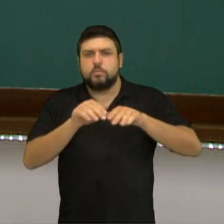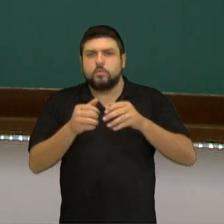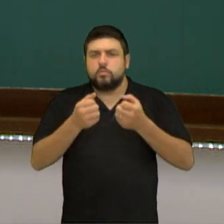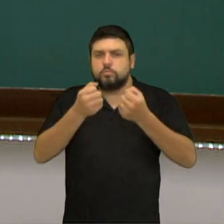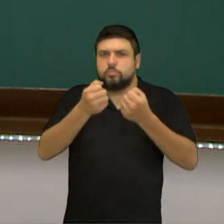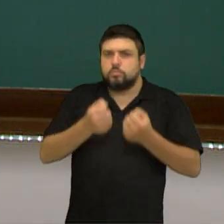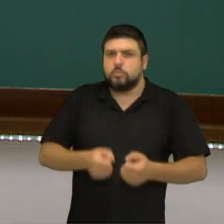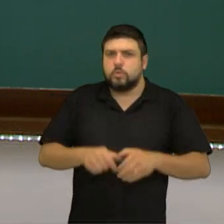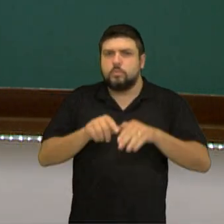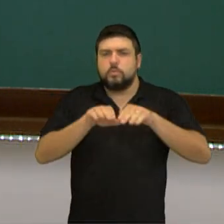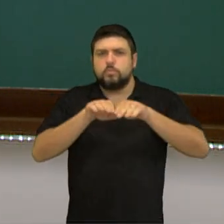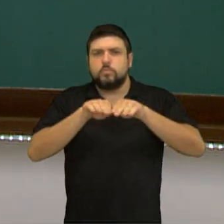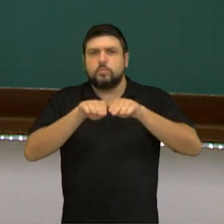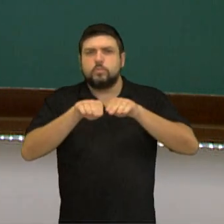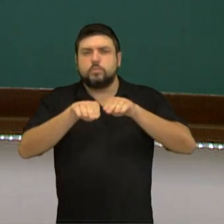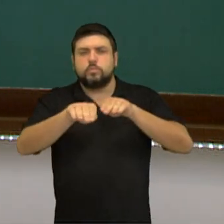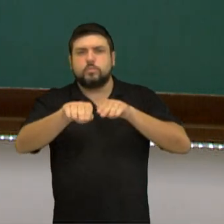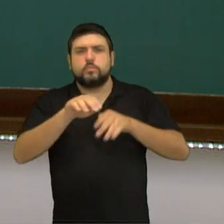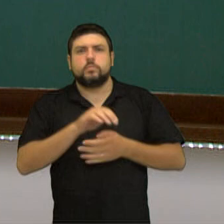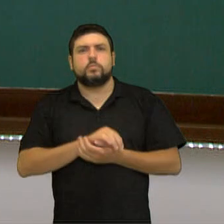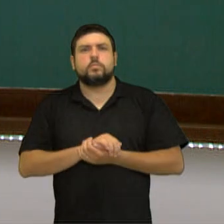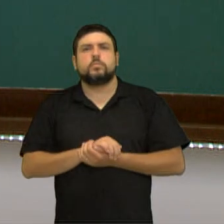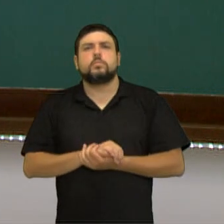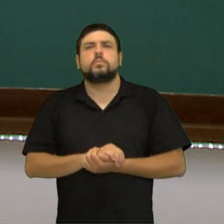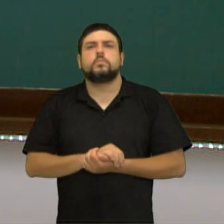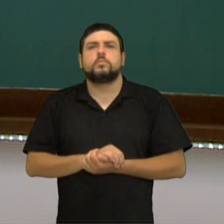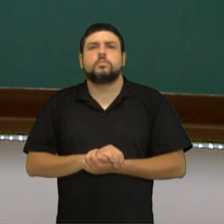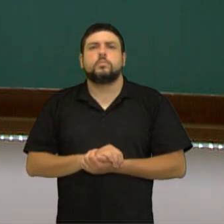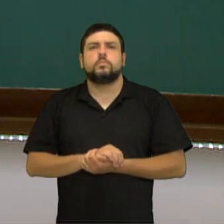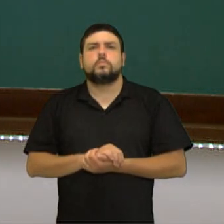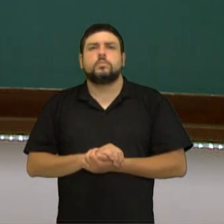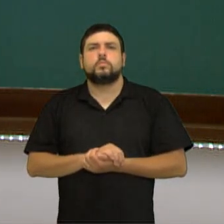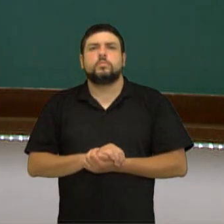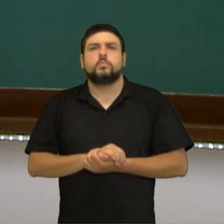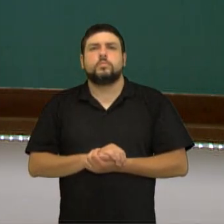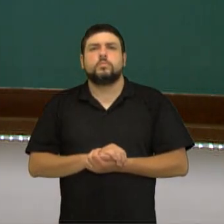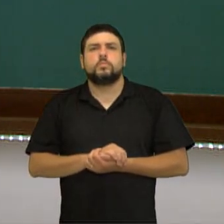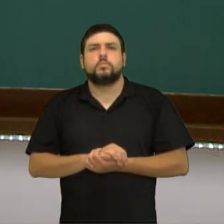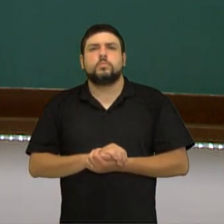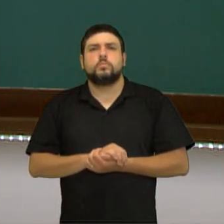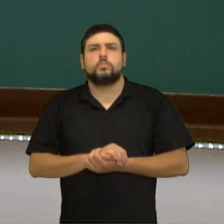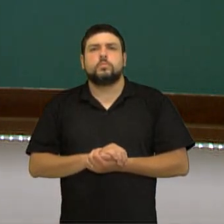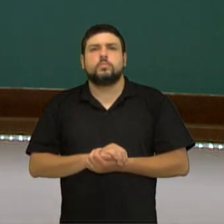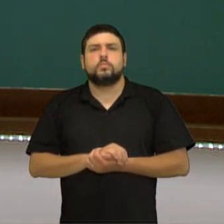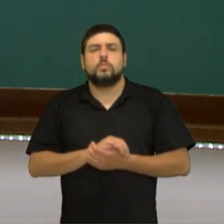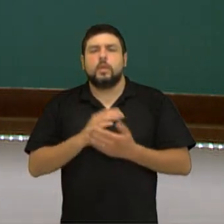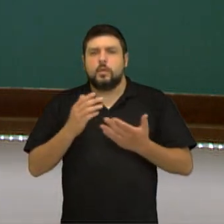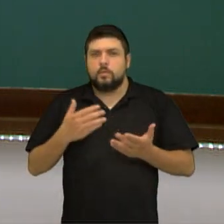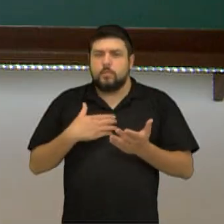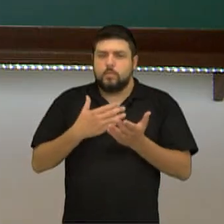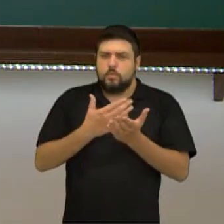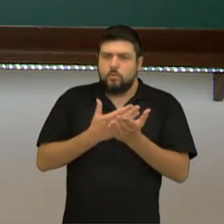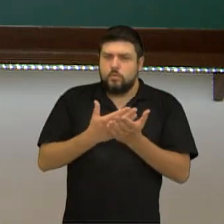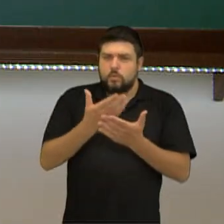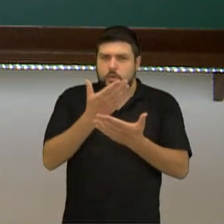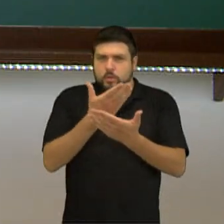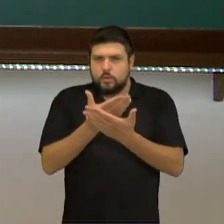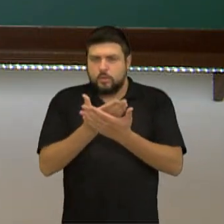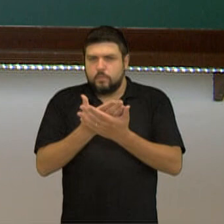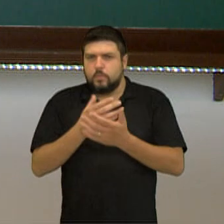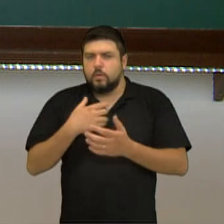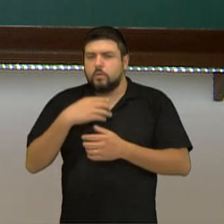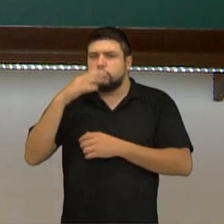movimento. Beleza? Vamos lá então. Então, para a gente poder iniciar essa aula, nós vamos fazer uma